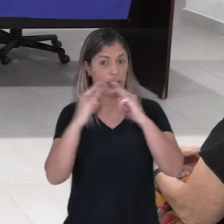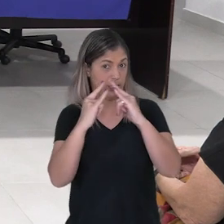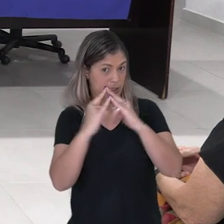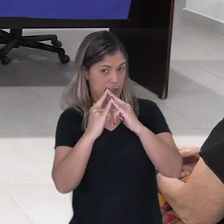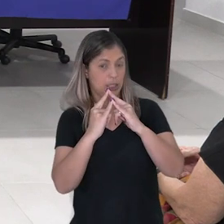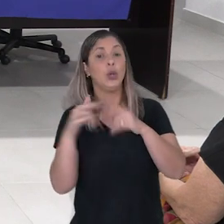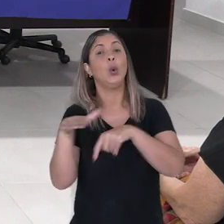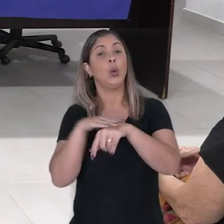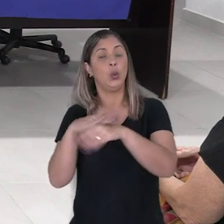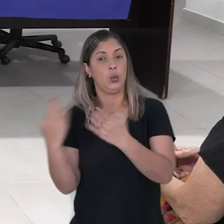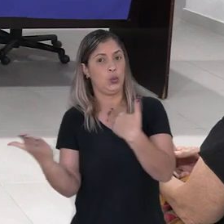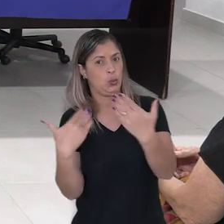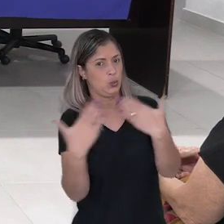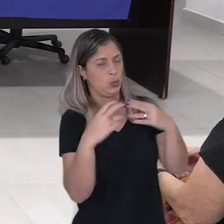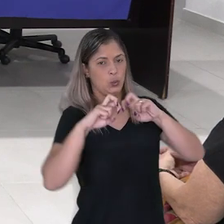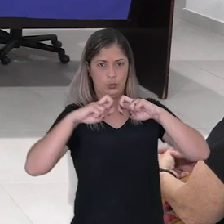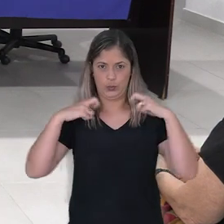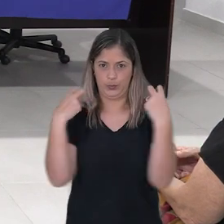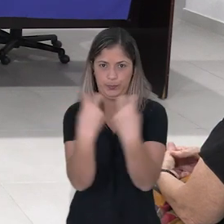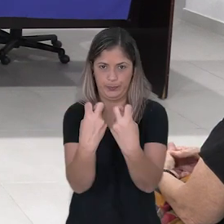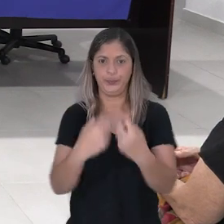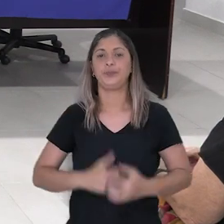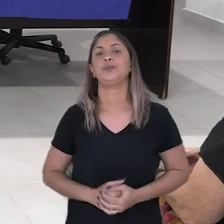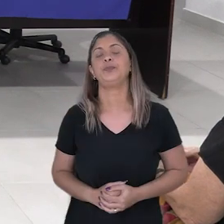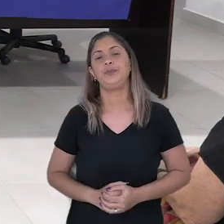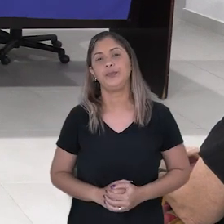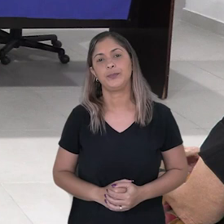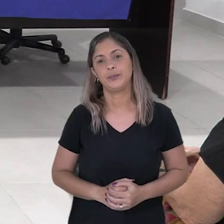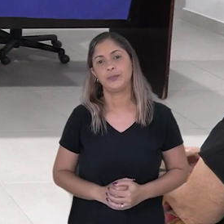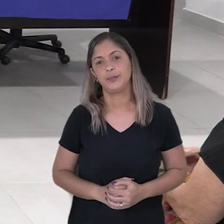e INES, para conversar, para fazer uma roda de debate.